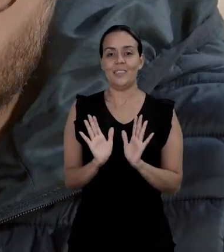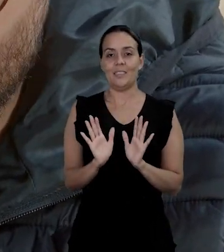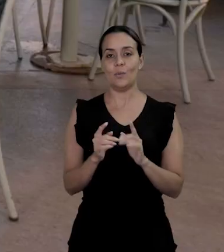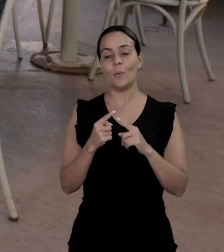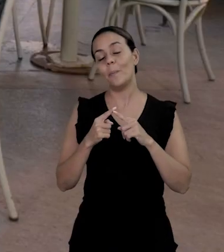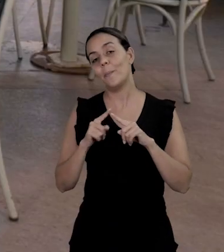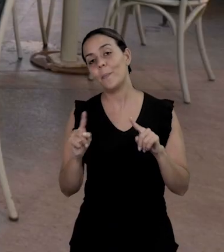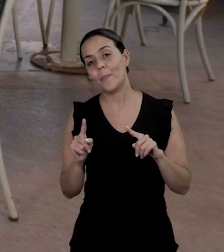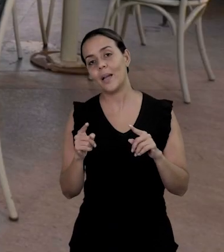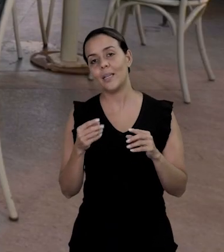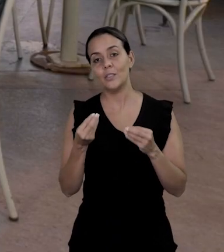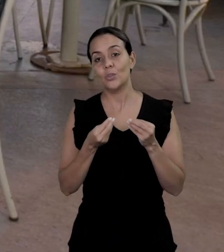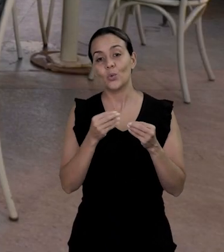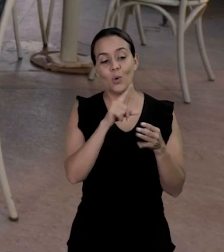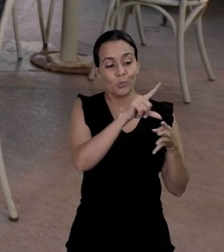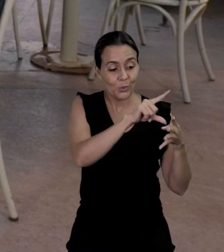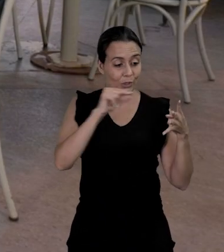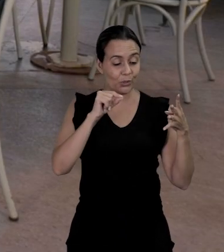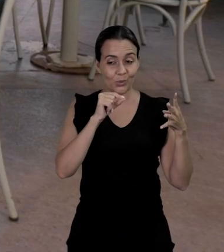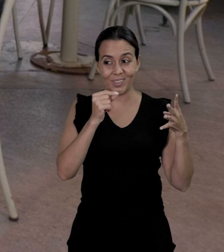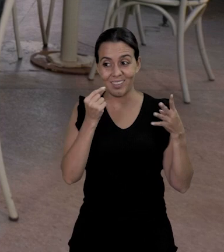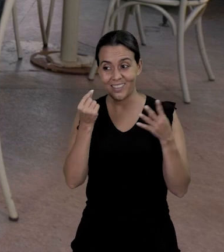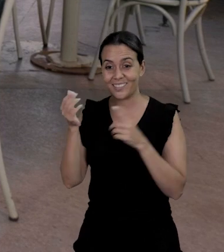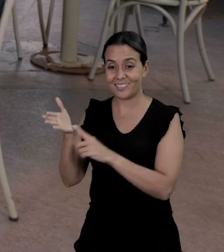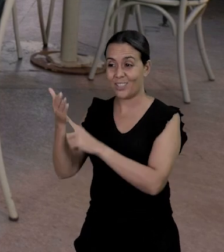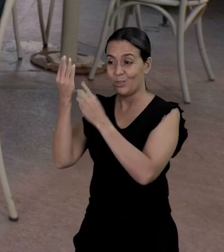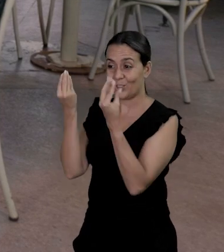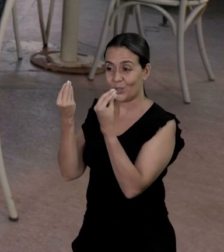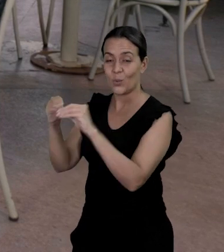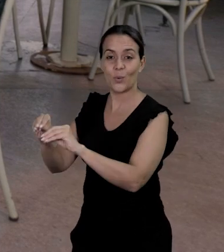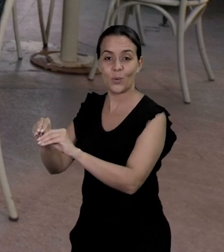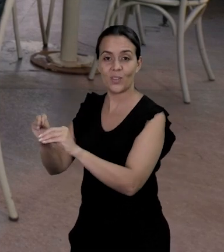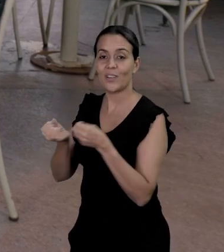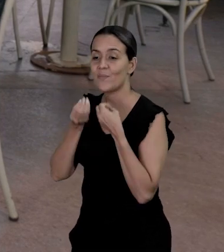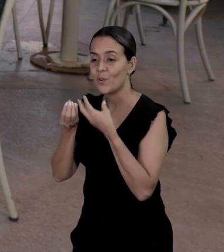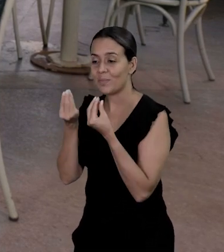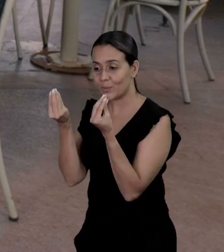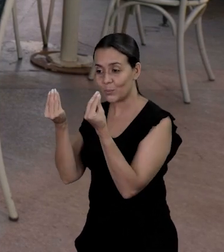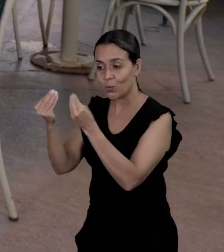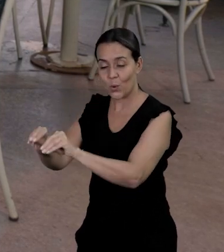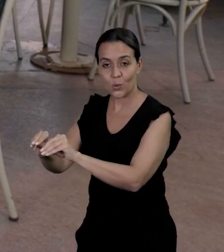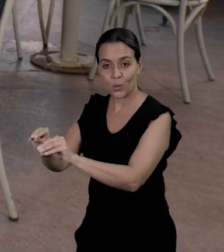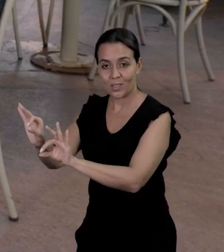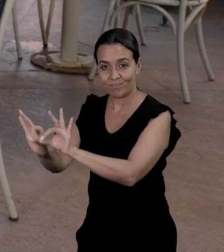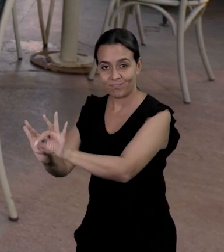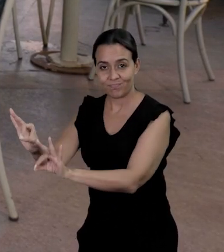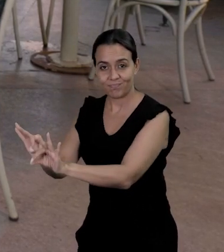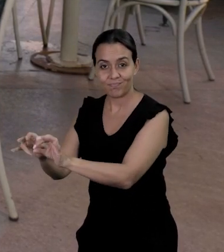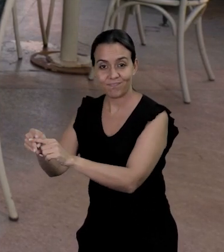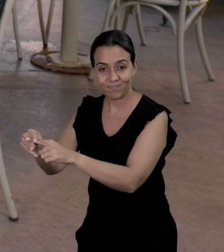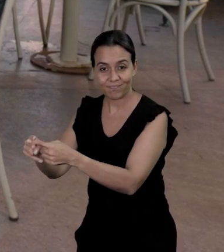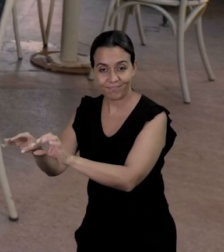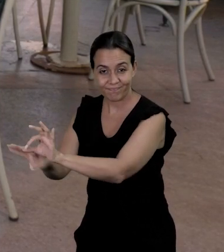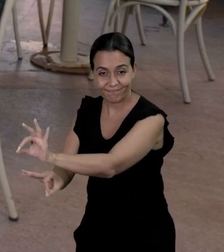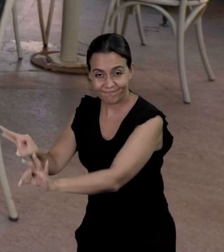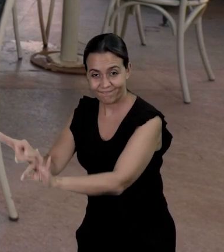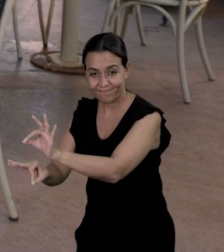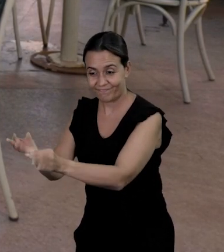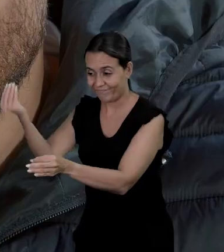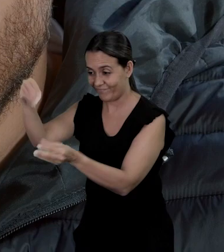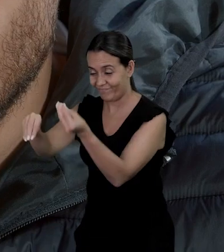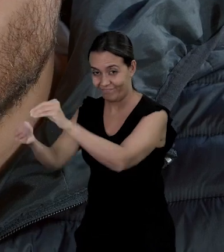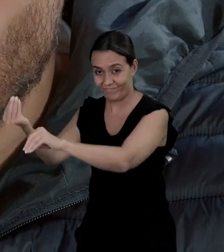combater situações em que uma pessoa ou um grupo de pessoas receba um benefício ou receba uma